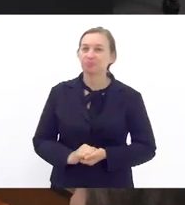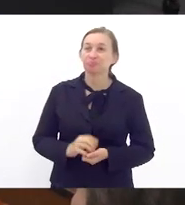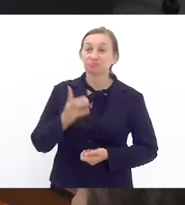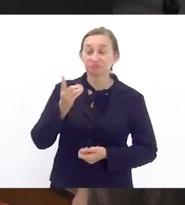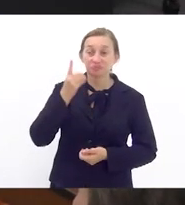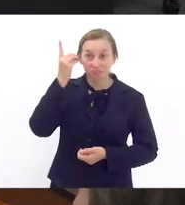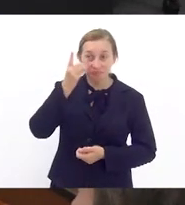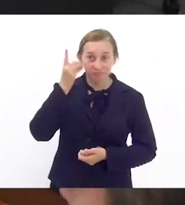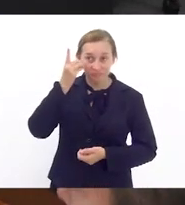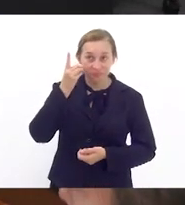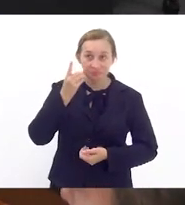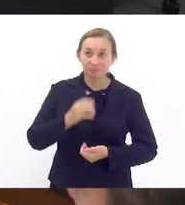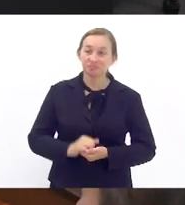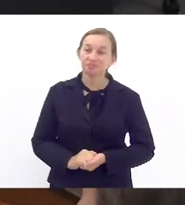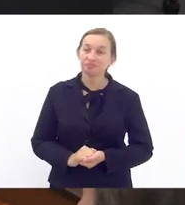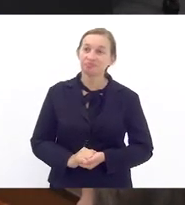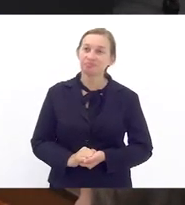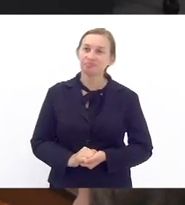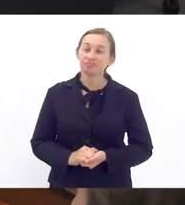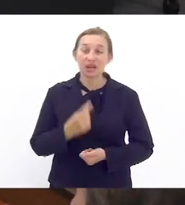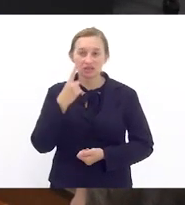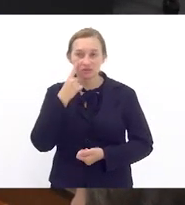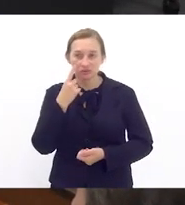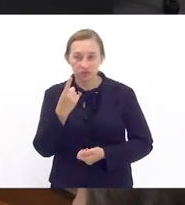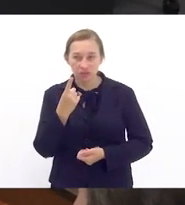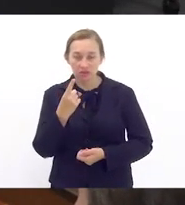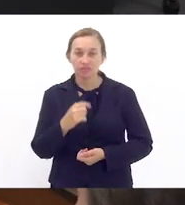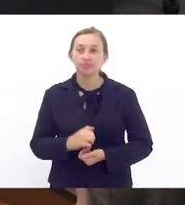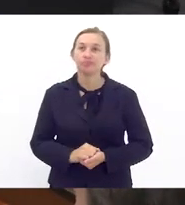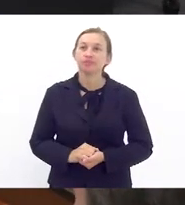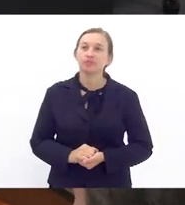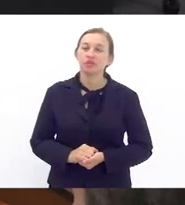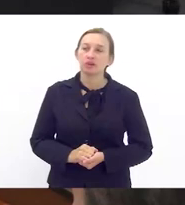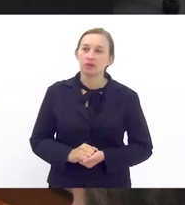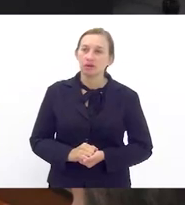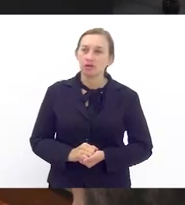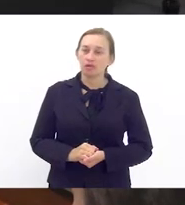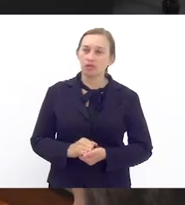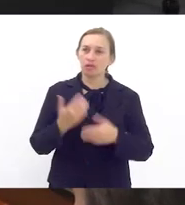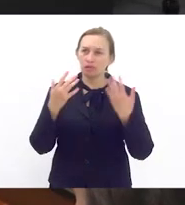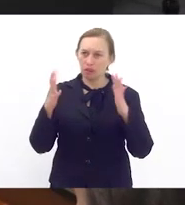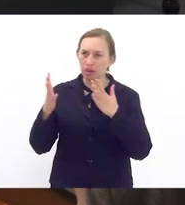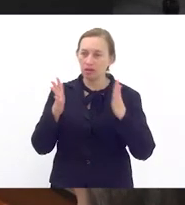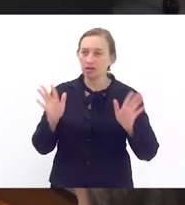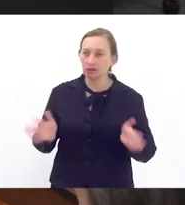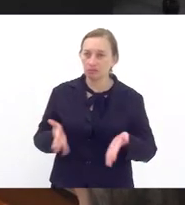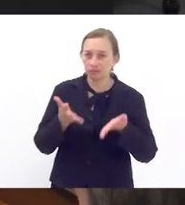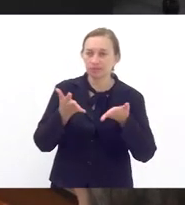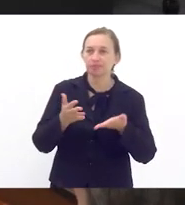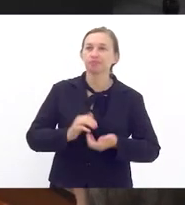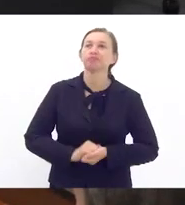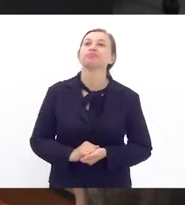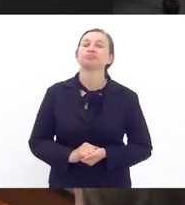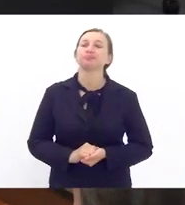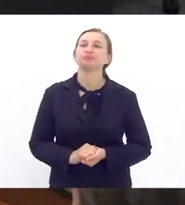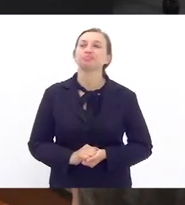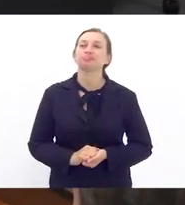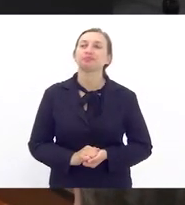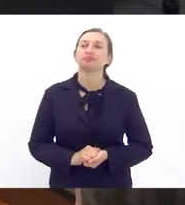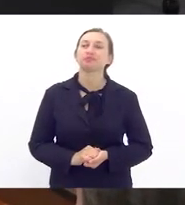Deputada, a gente vê com bons olhos e parabeniza a iniciativa de Vossa